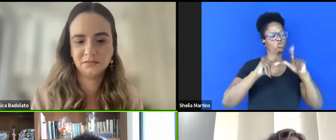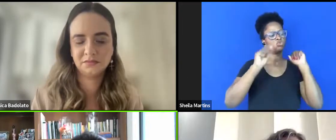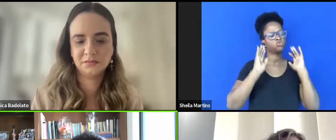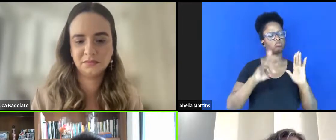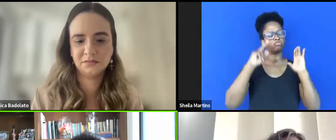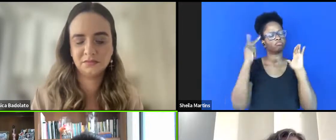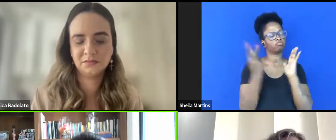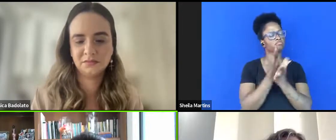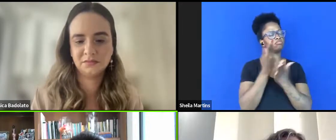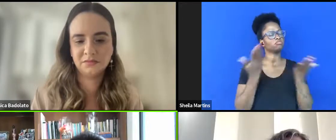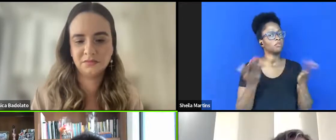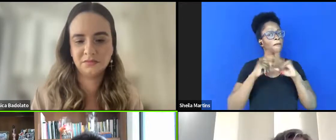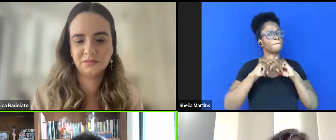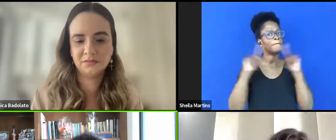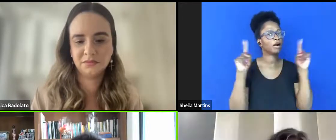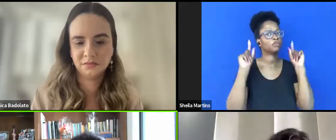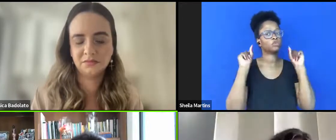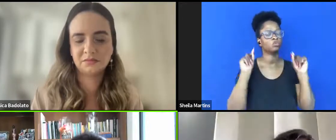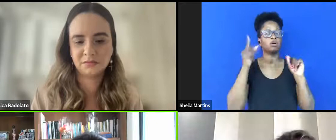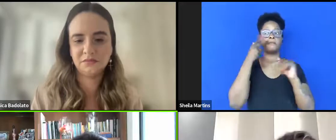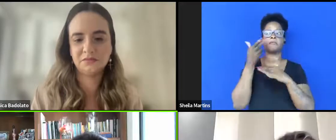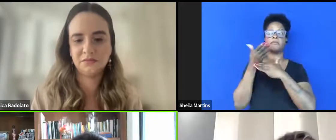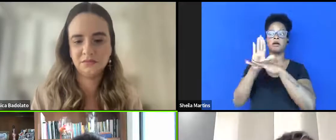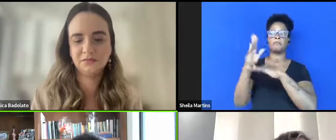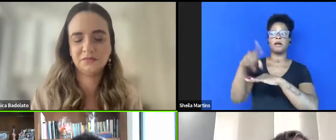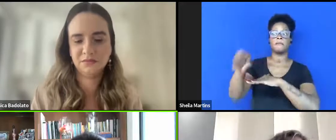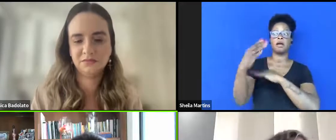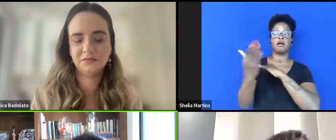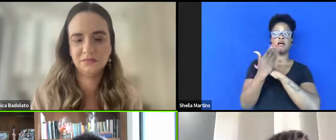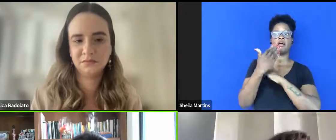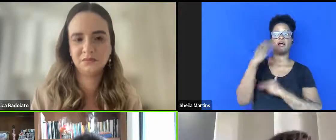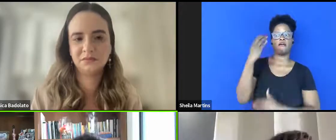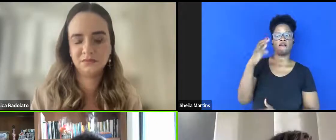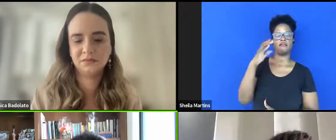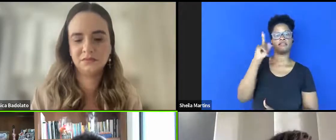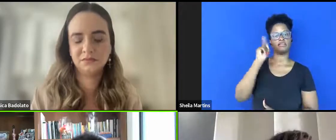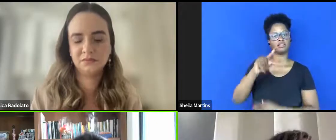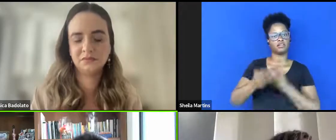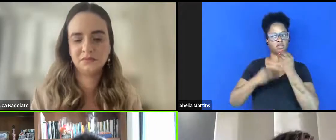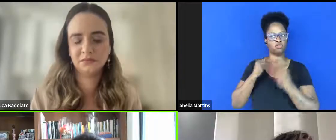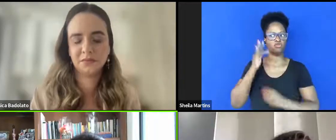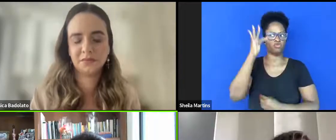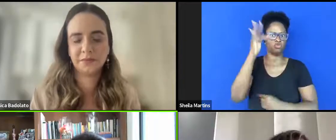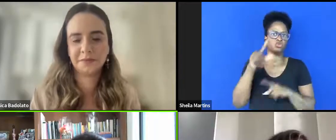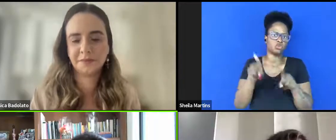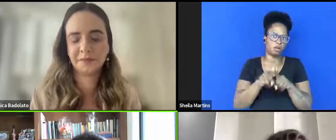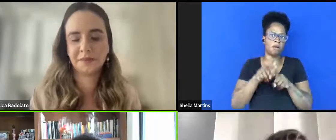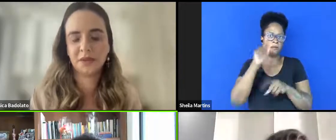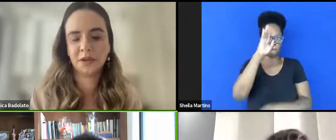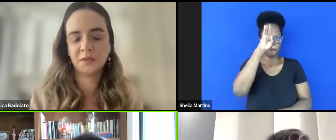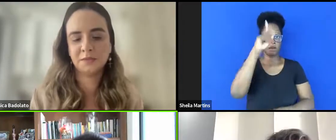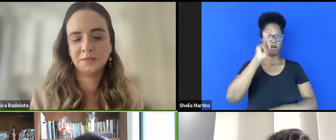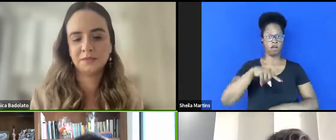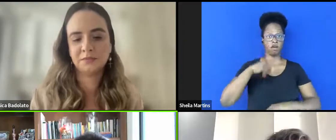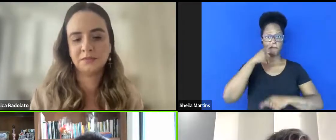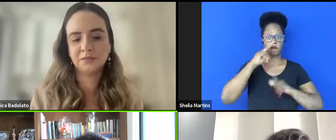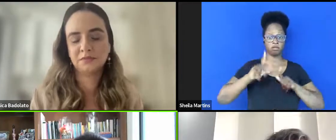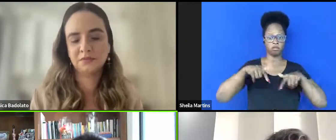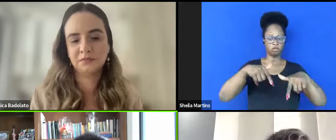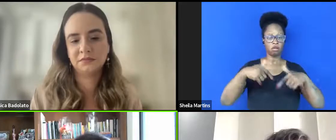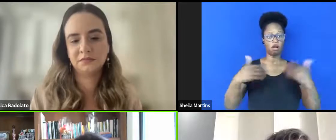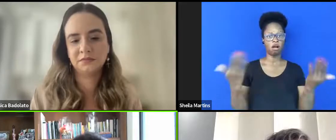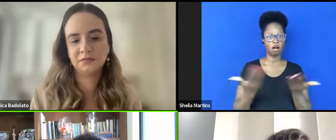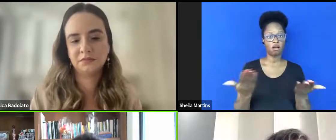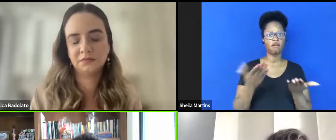mas a contribuição deles, né, para a ciência, né, e para o futuro, né, principalmente desse agravo,